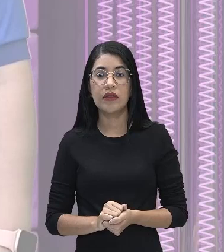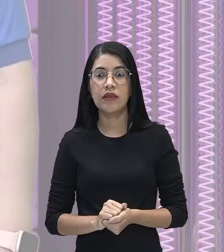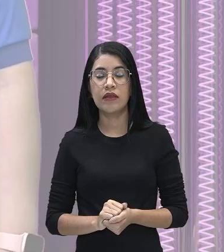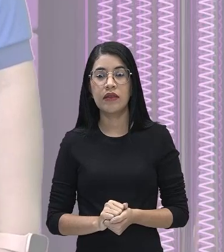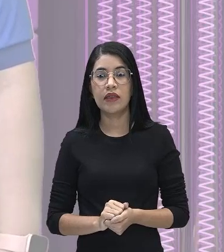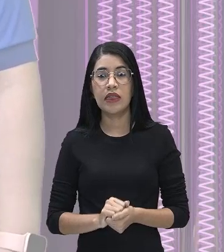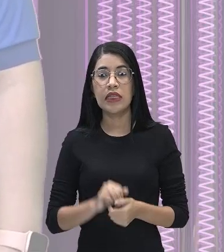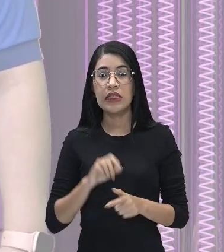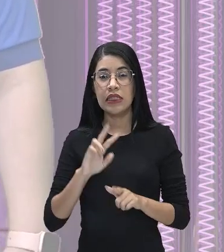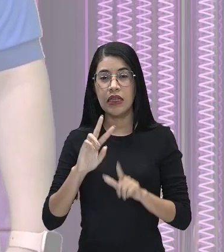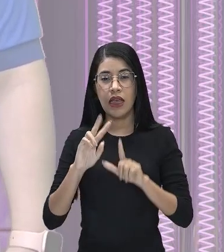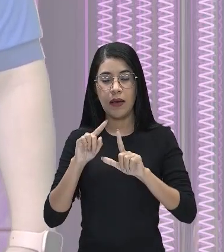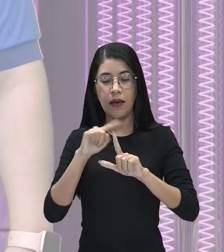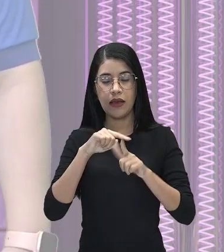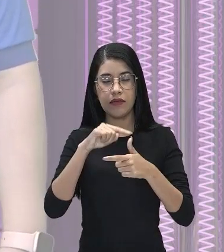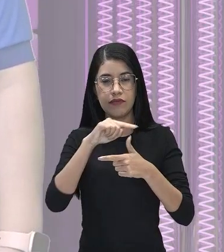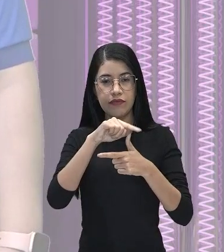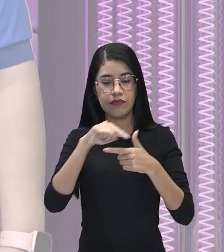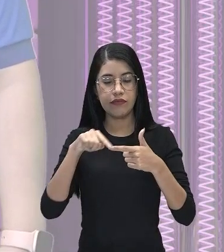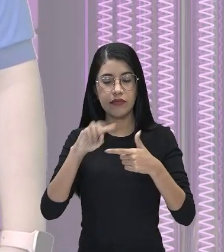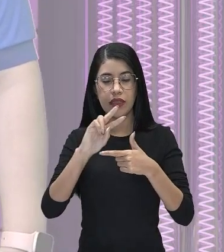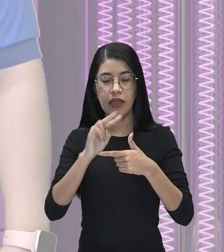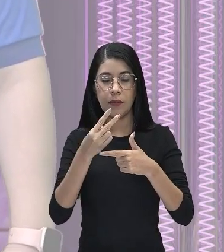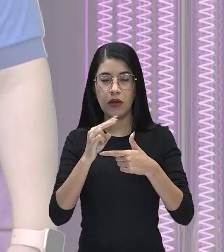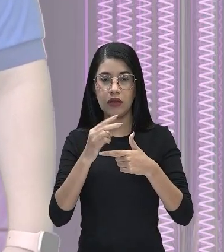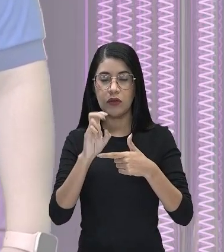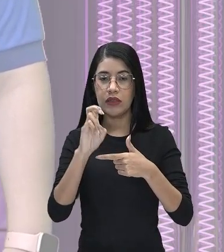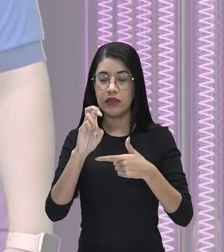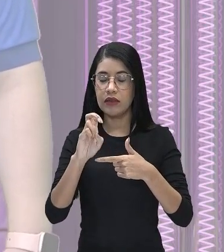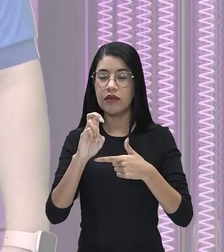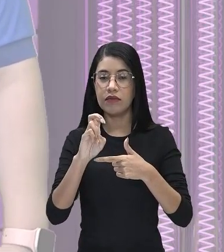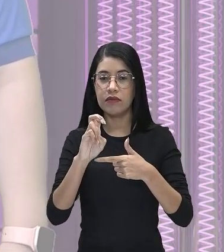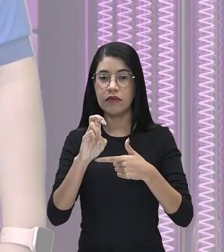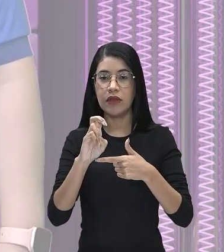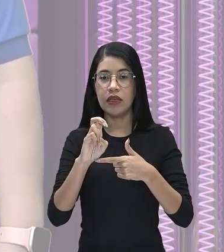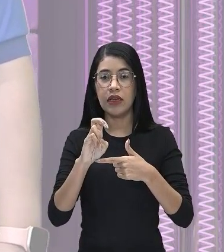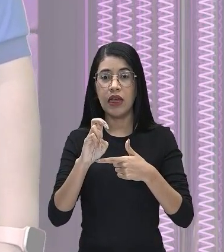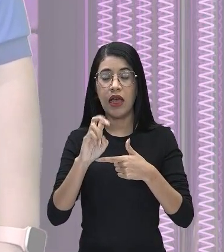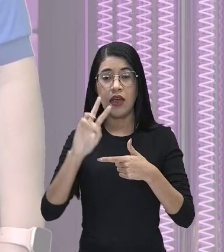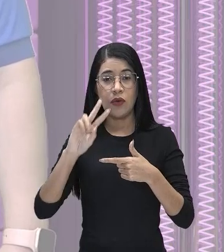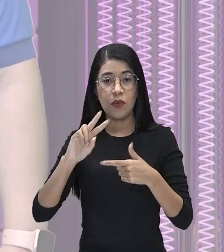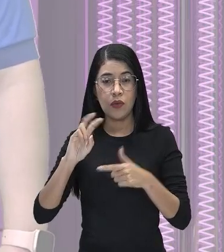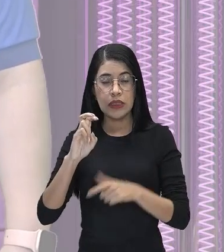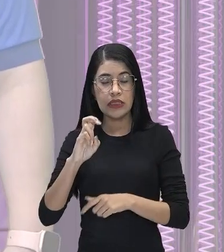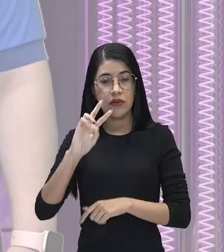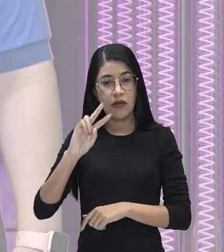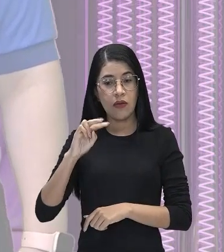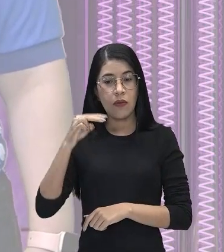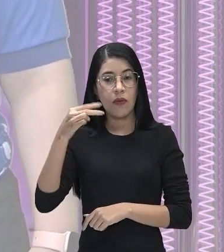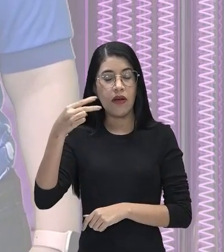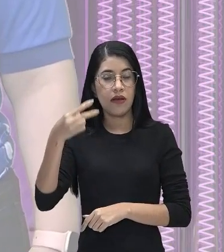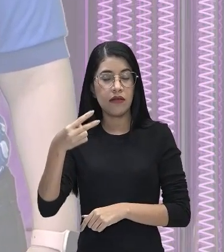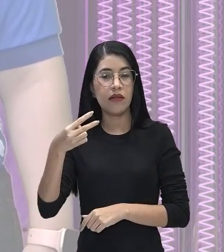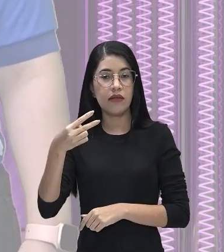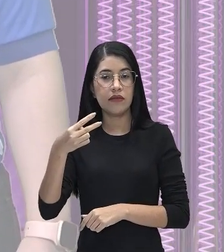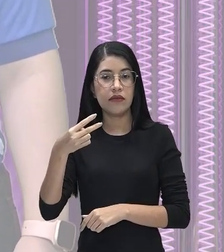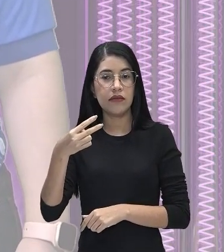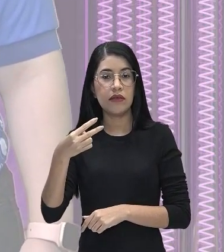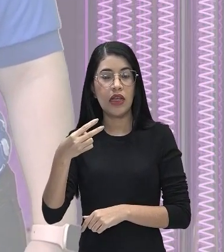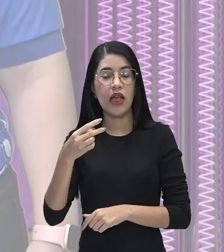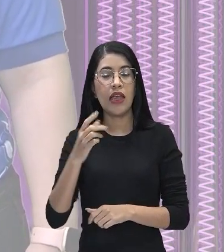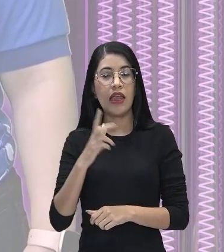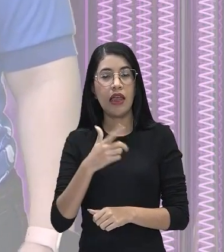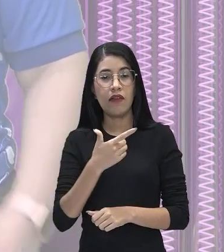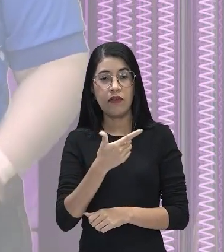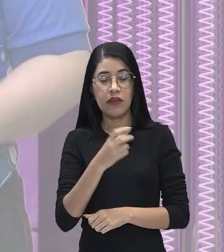minha hipotenusa, a hipotenusa aqui valia 5, né? Quando eu tenho o quadrado da hipotenusa, ou seja, quando eu tenho 25